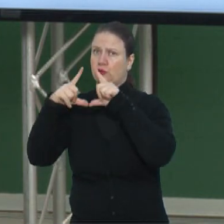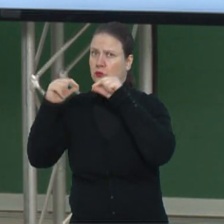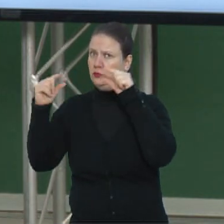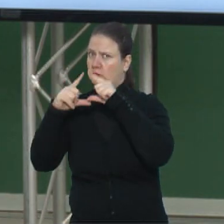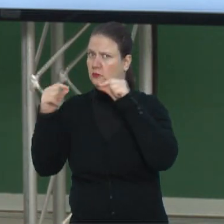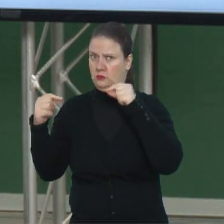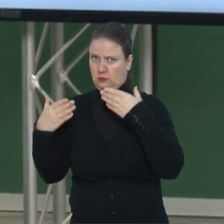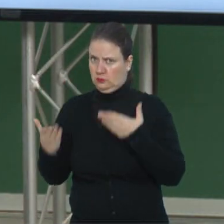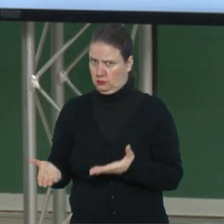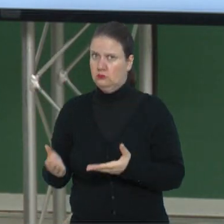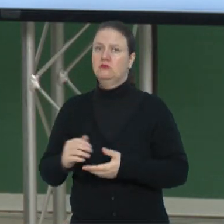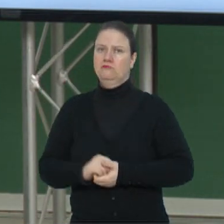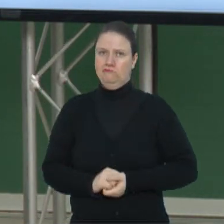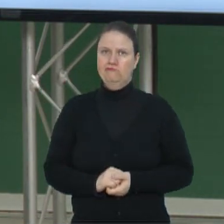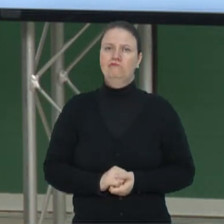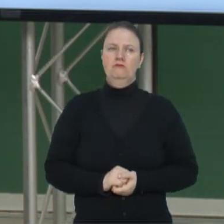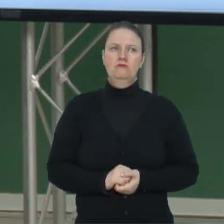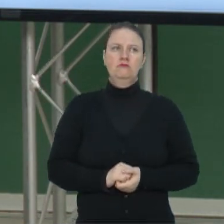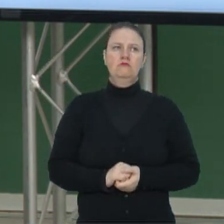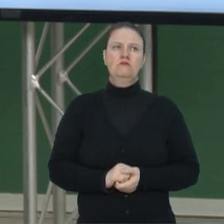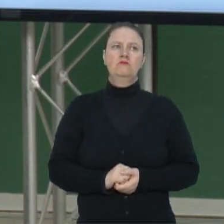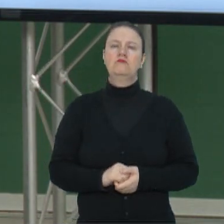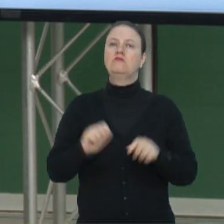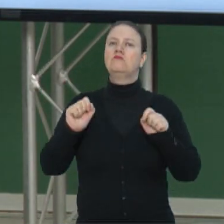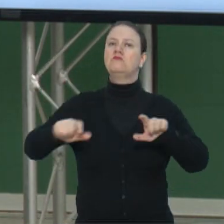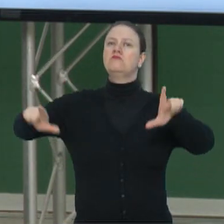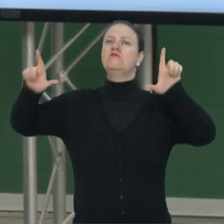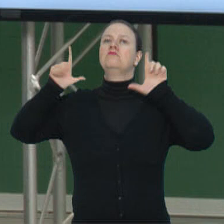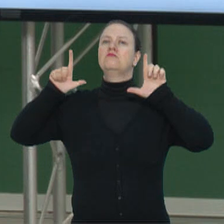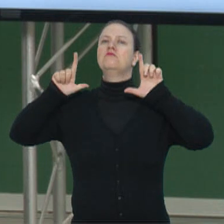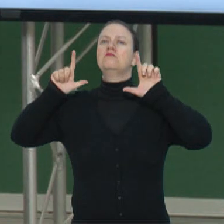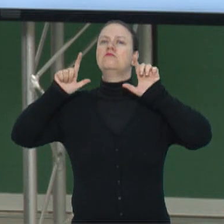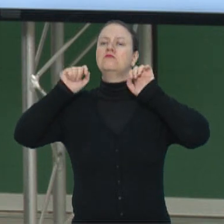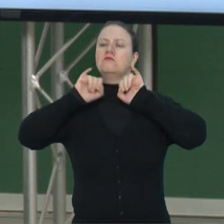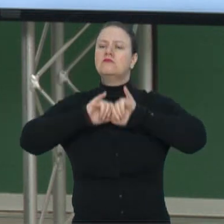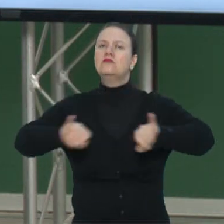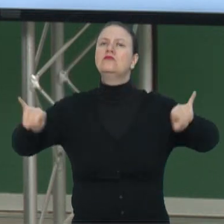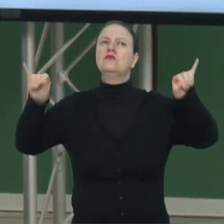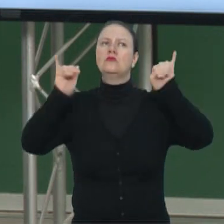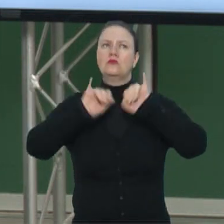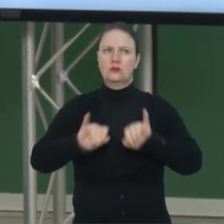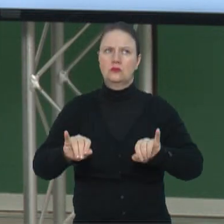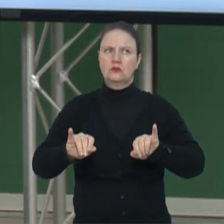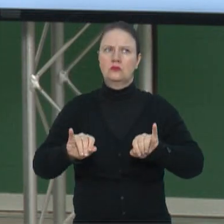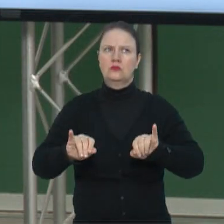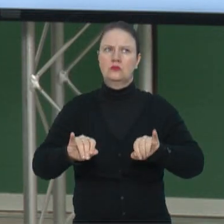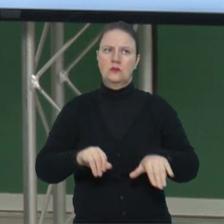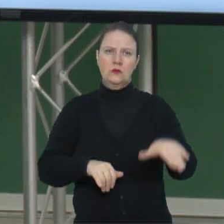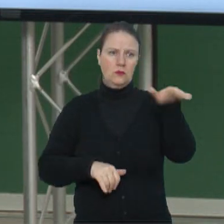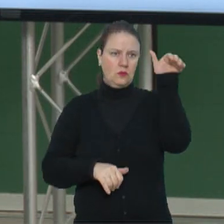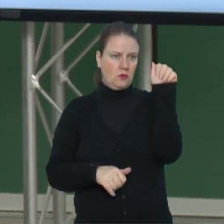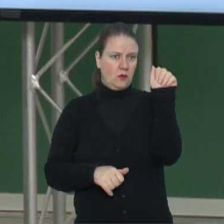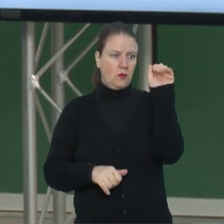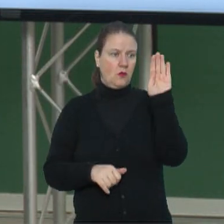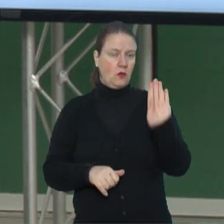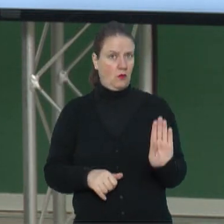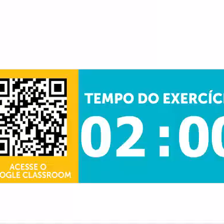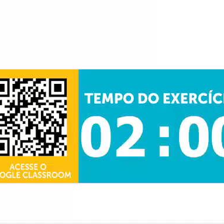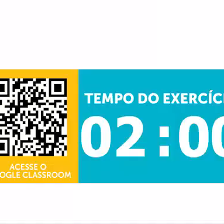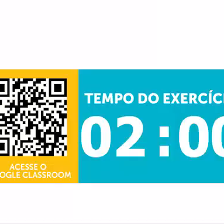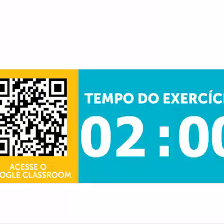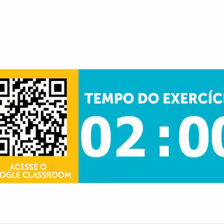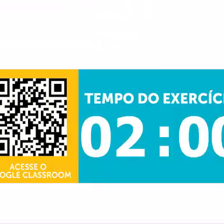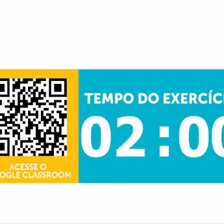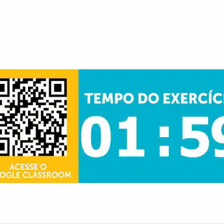but expressa aqui nessa advertisement o que? Result or contrast? Já voltamos.